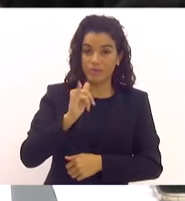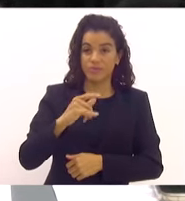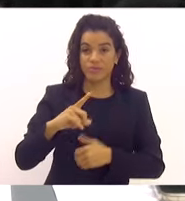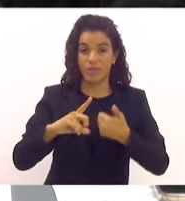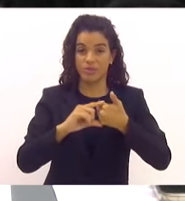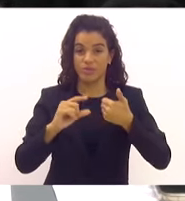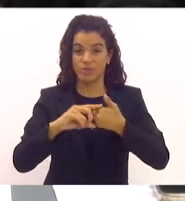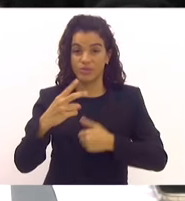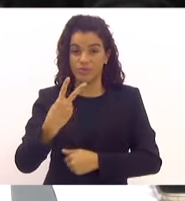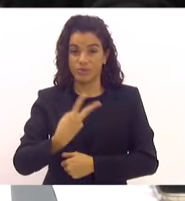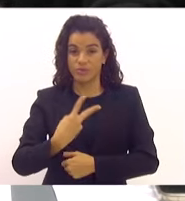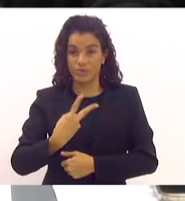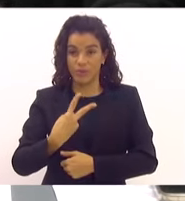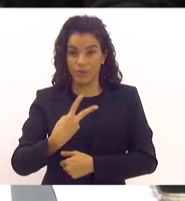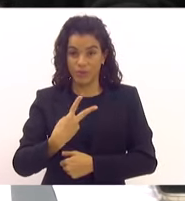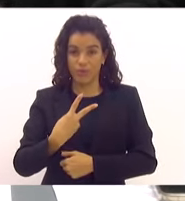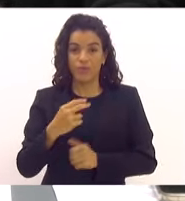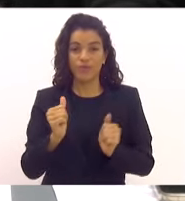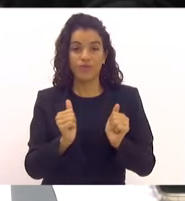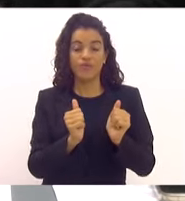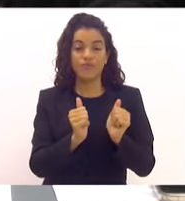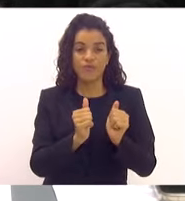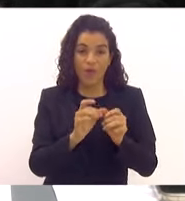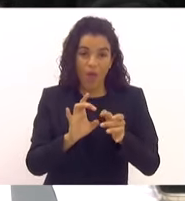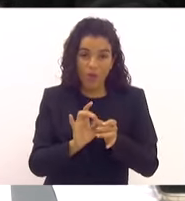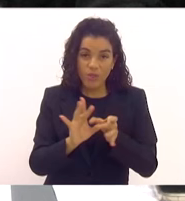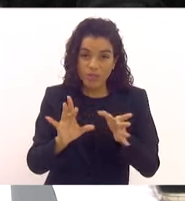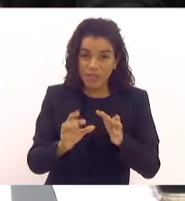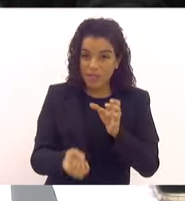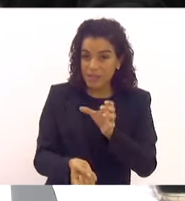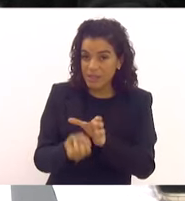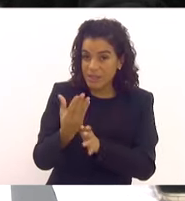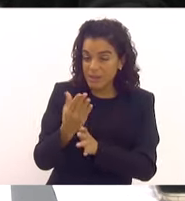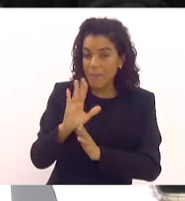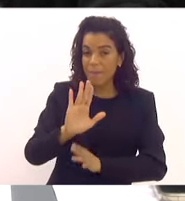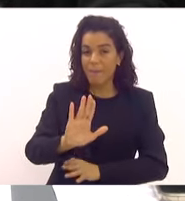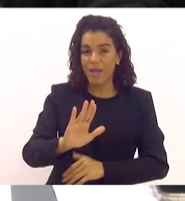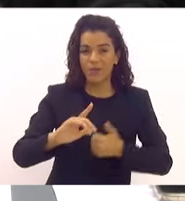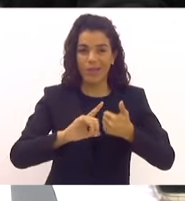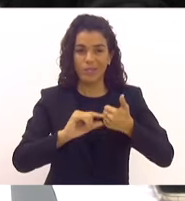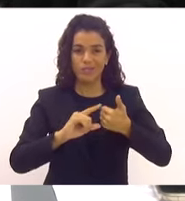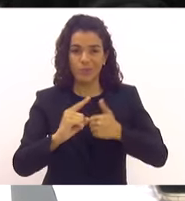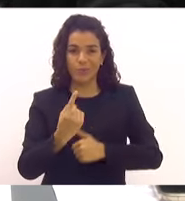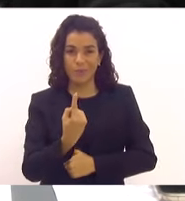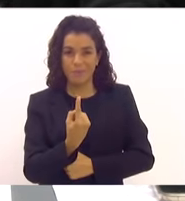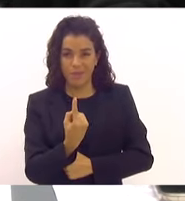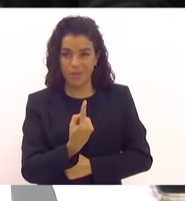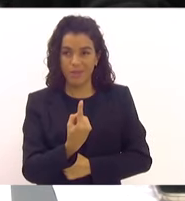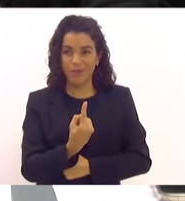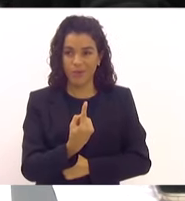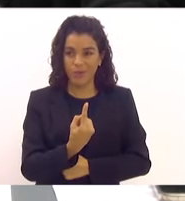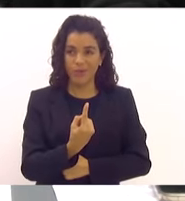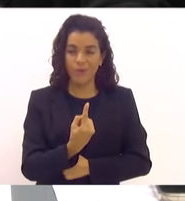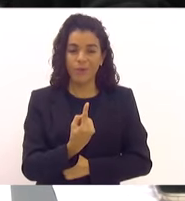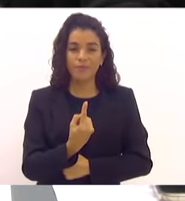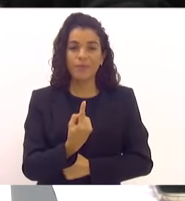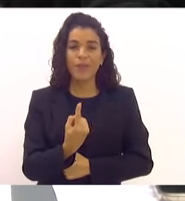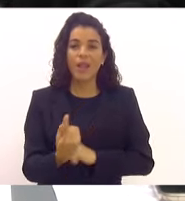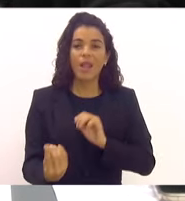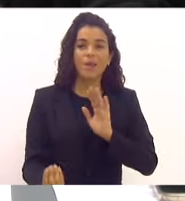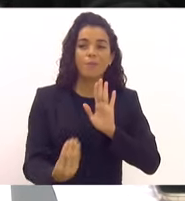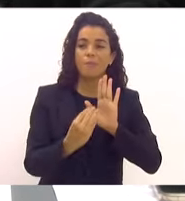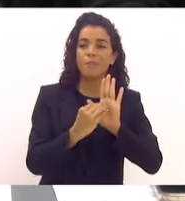no artigo 2º, fica autorizada a criação. Mas, no artigo 1º, ele bota,